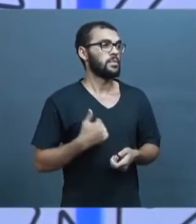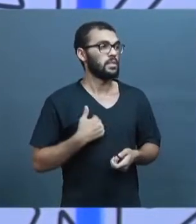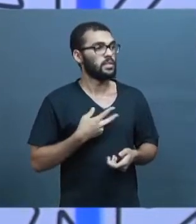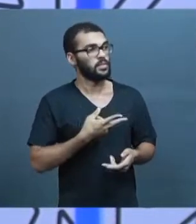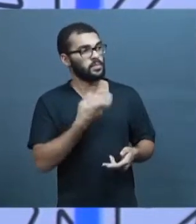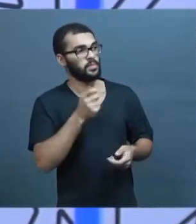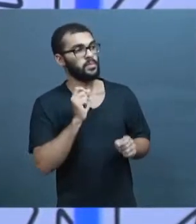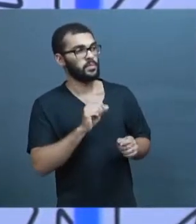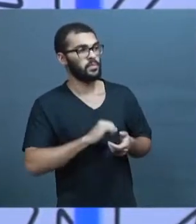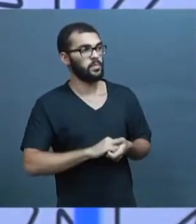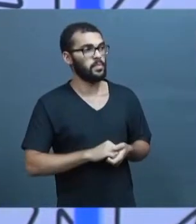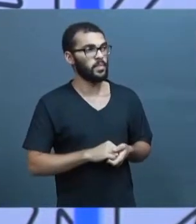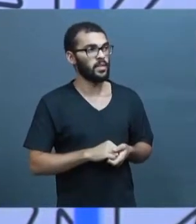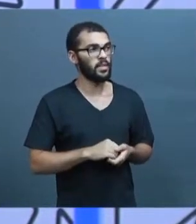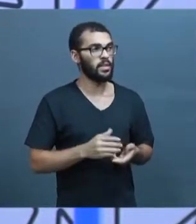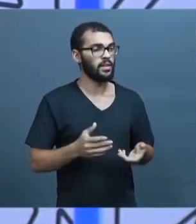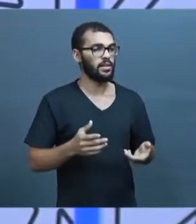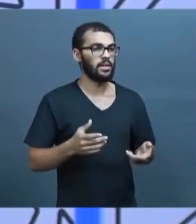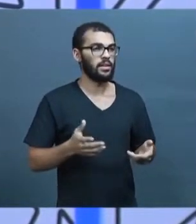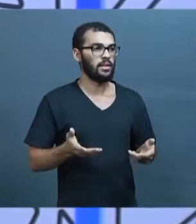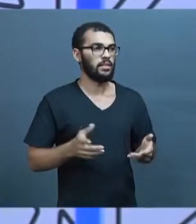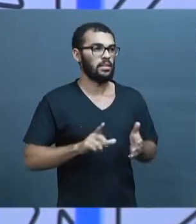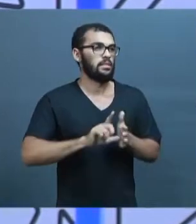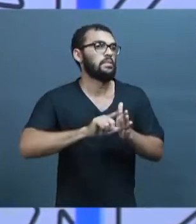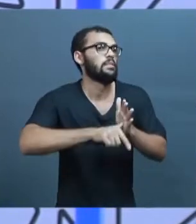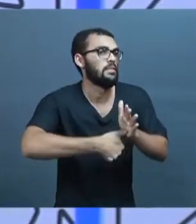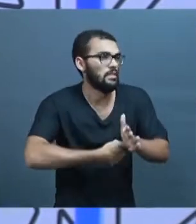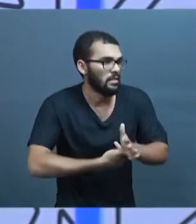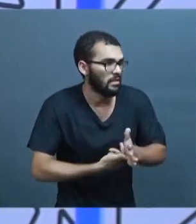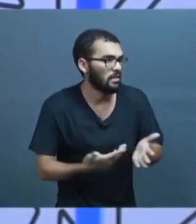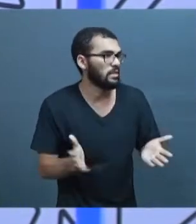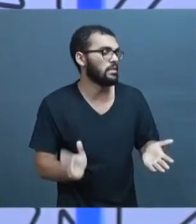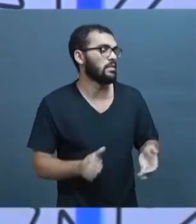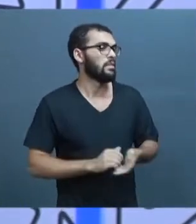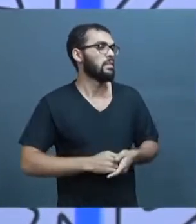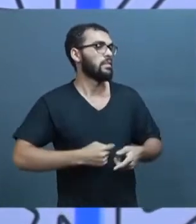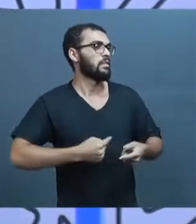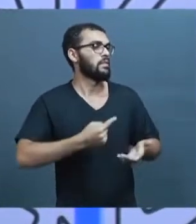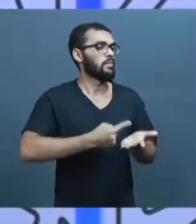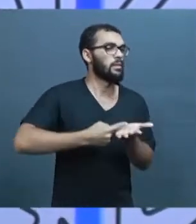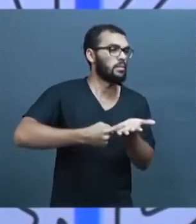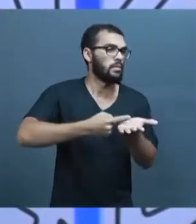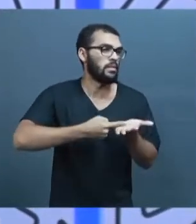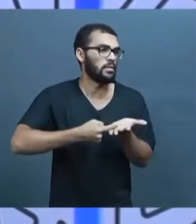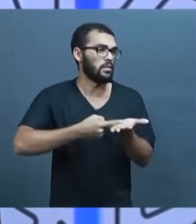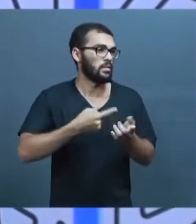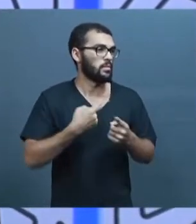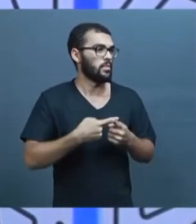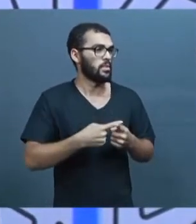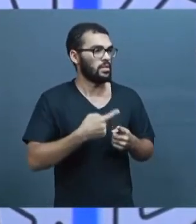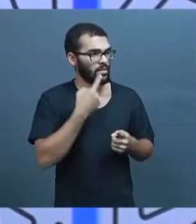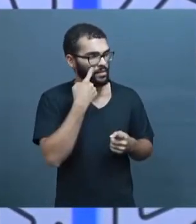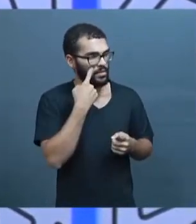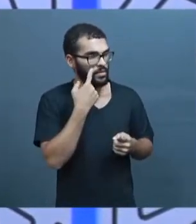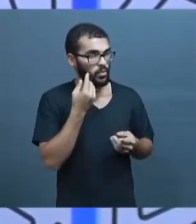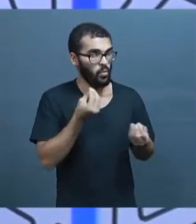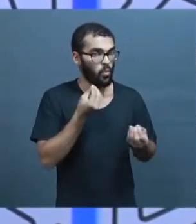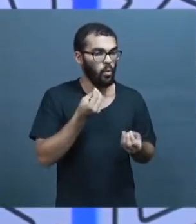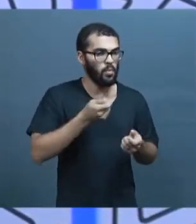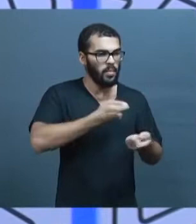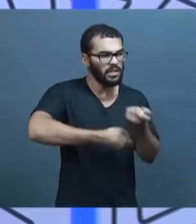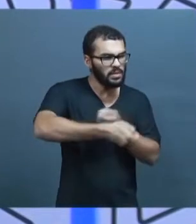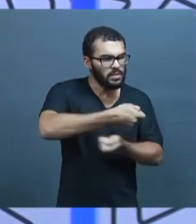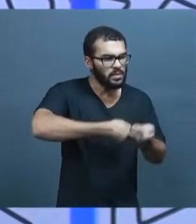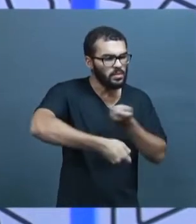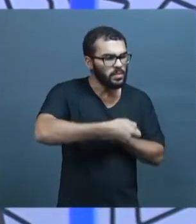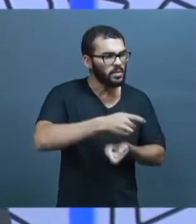essas negociações estão tanto quanto atrasadas, né? Voltando novamente para o contexto macroeconômico que eu me referi.